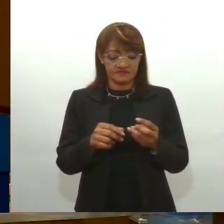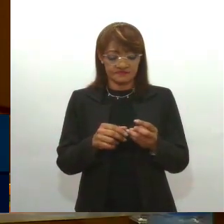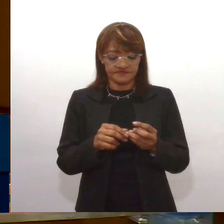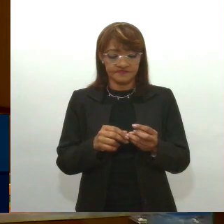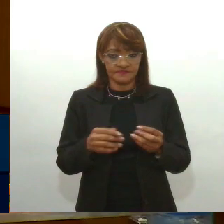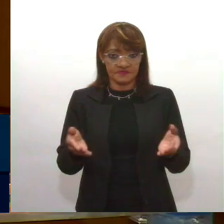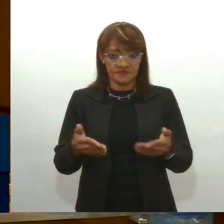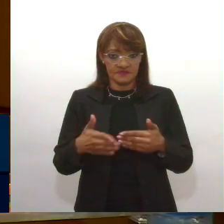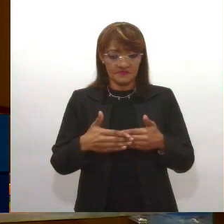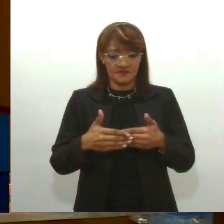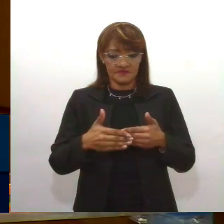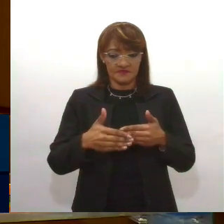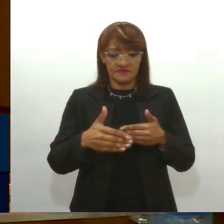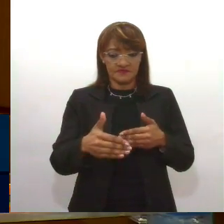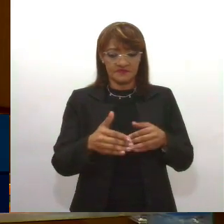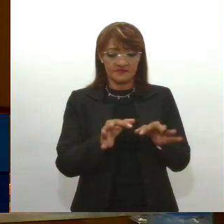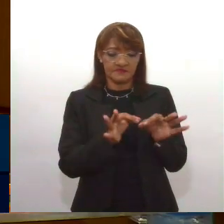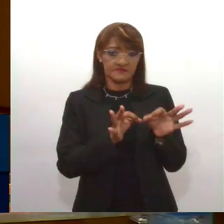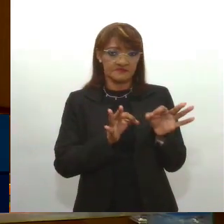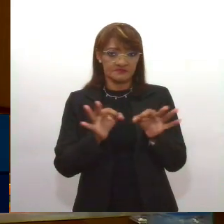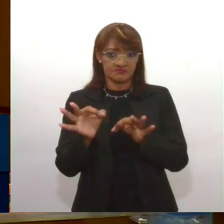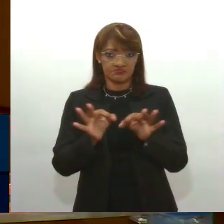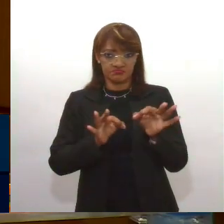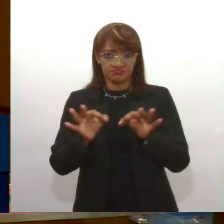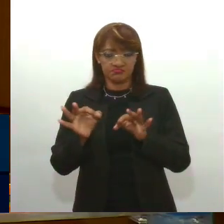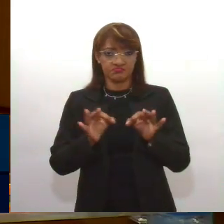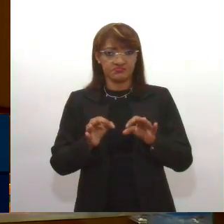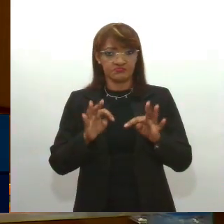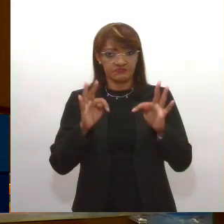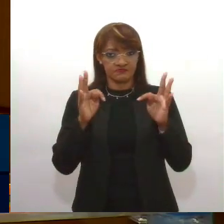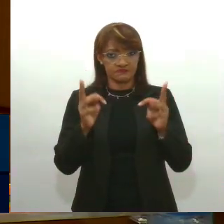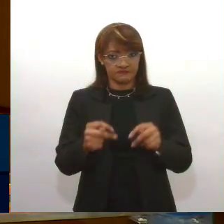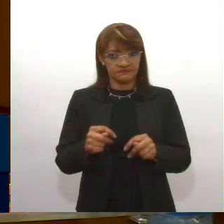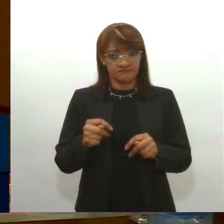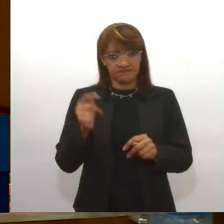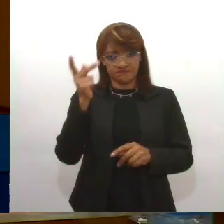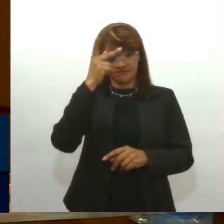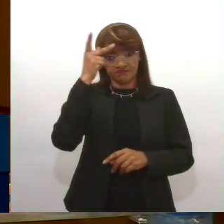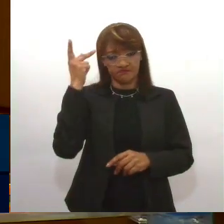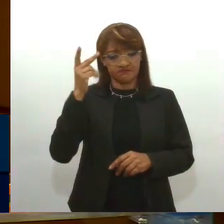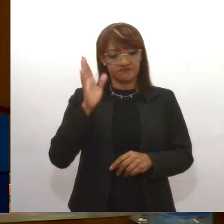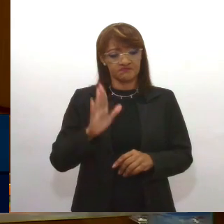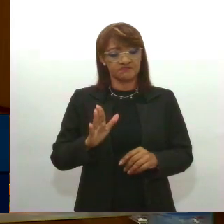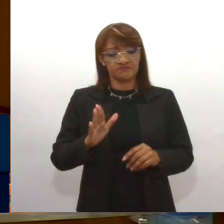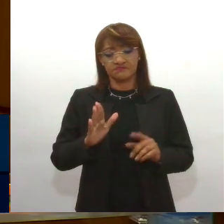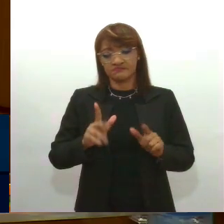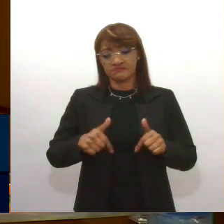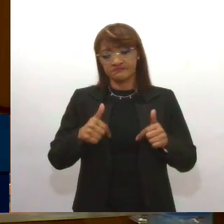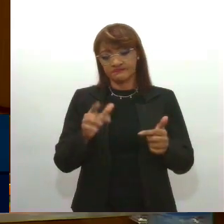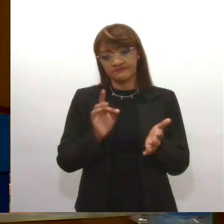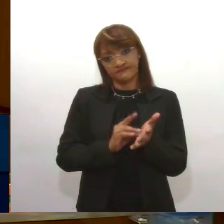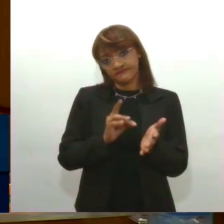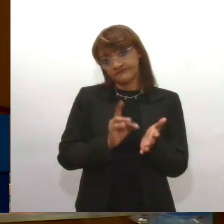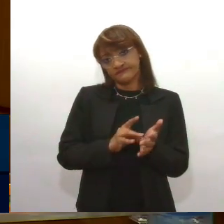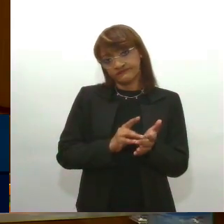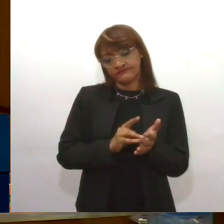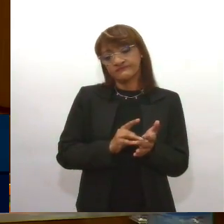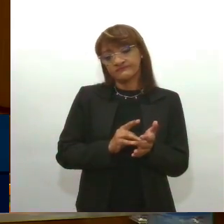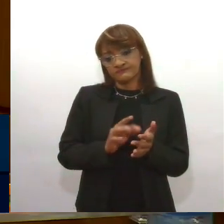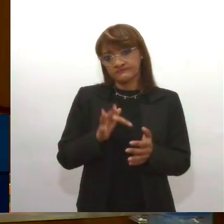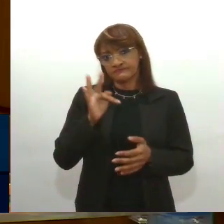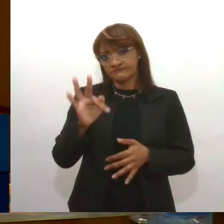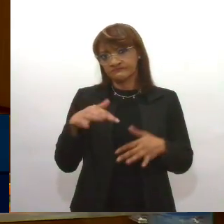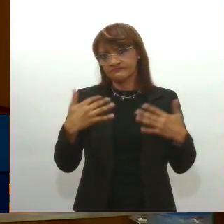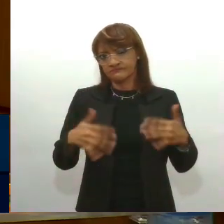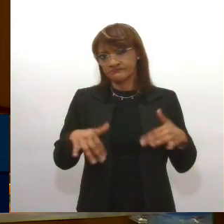mais trabalhadoras e trabalhadores para a luta porque o futuro é muito nebuloso também eu quero parabenizar